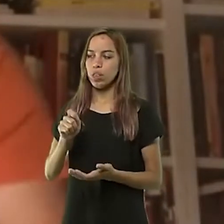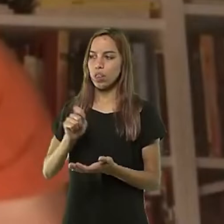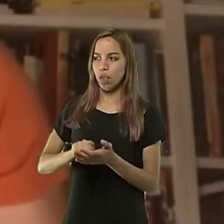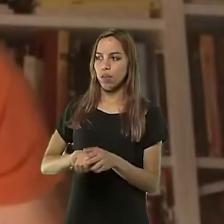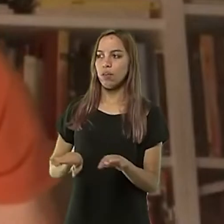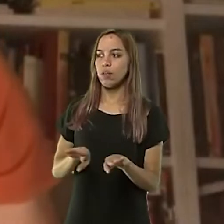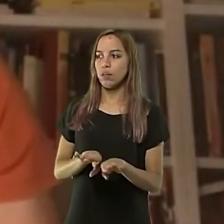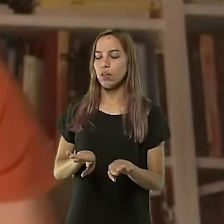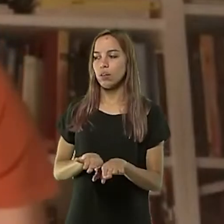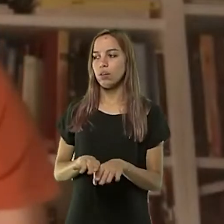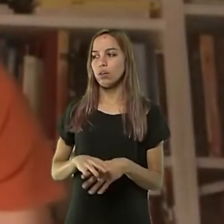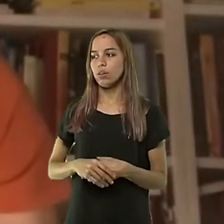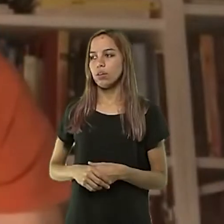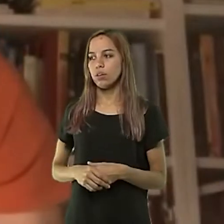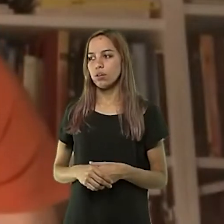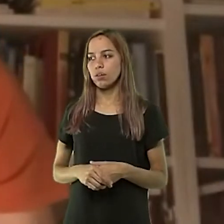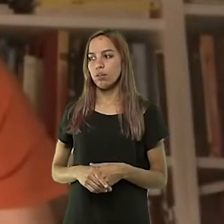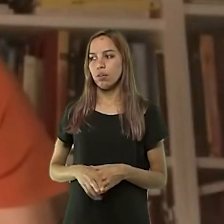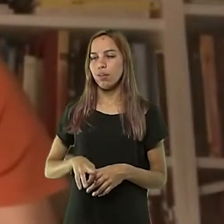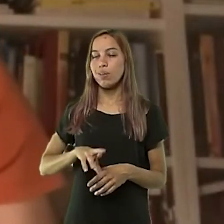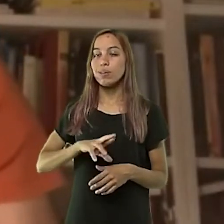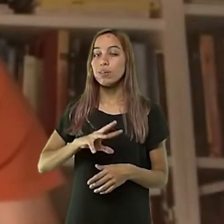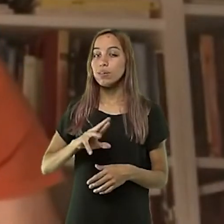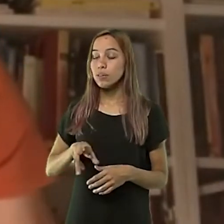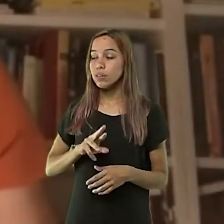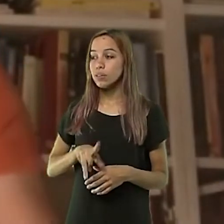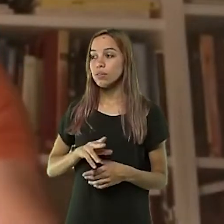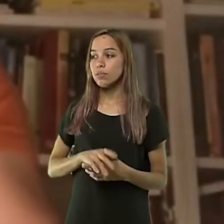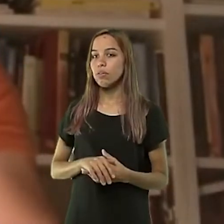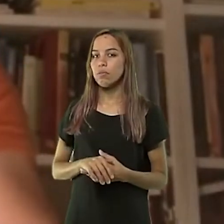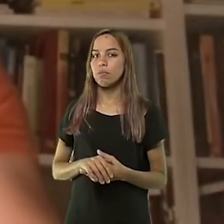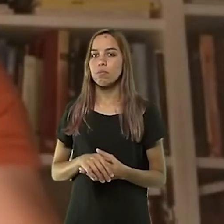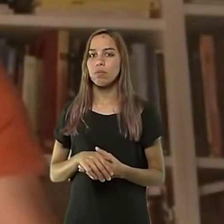Infâmia, não é um formato novo.